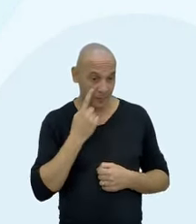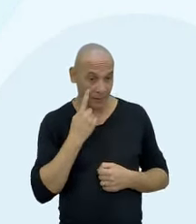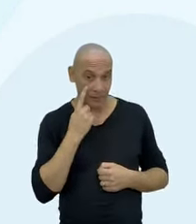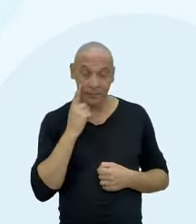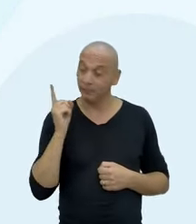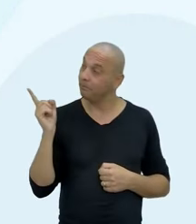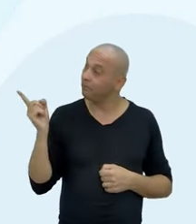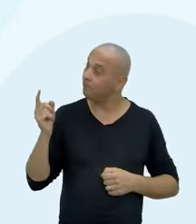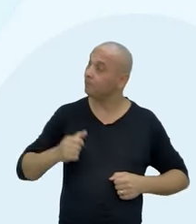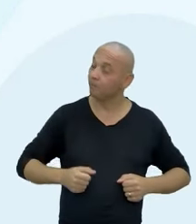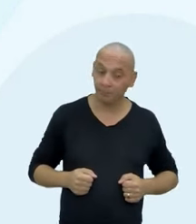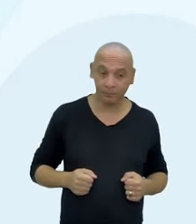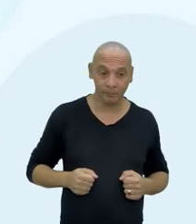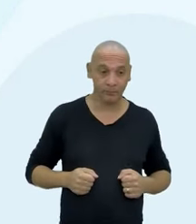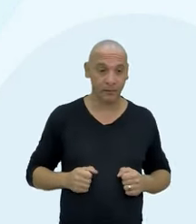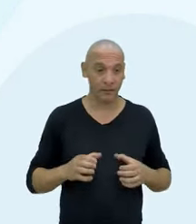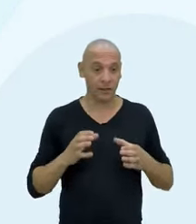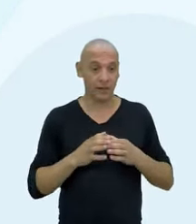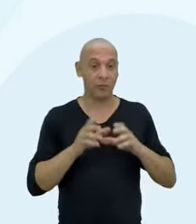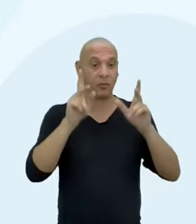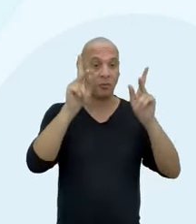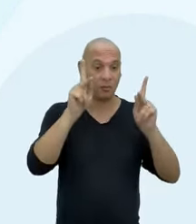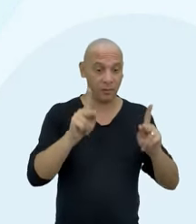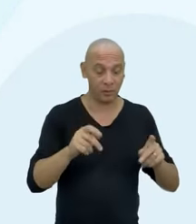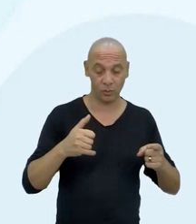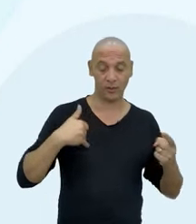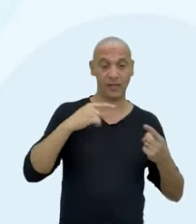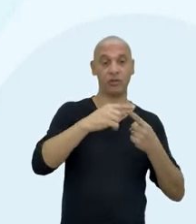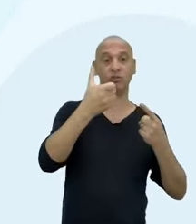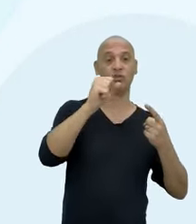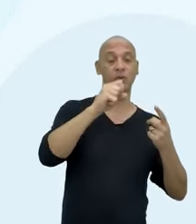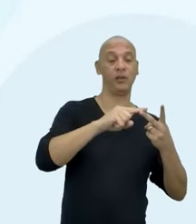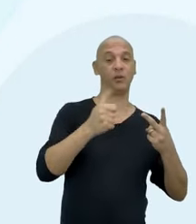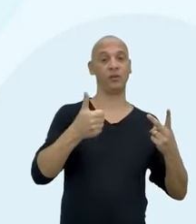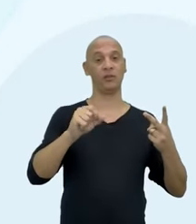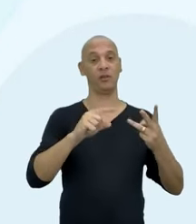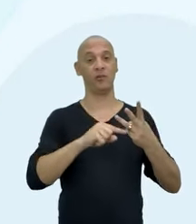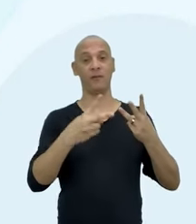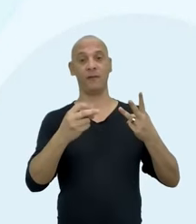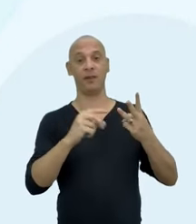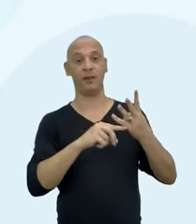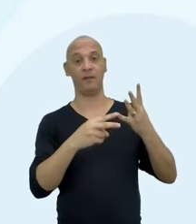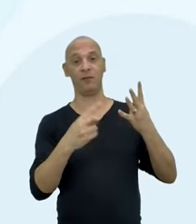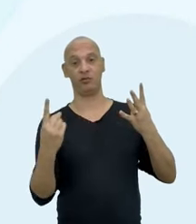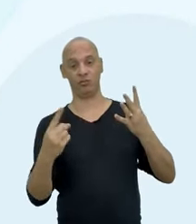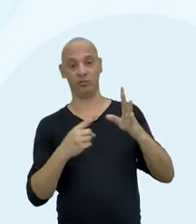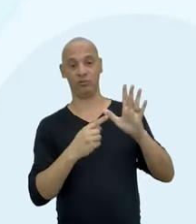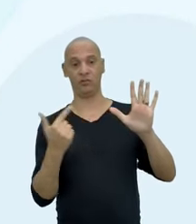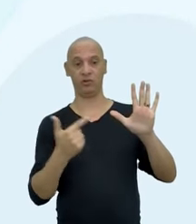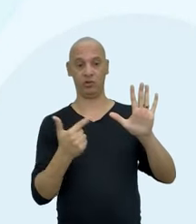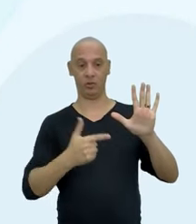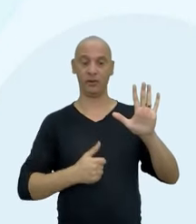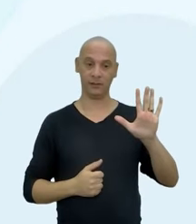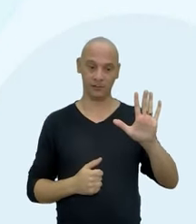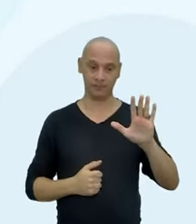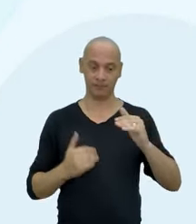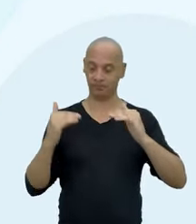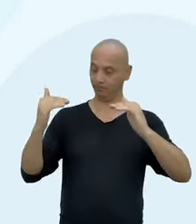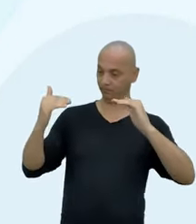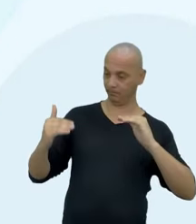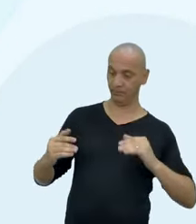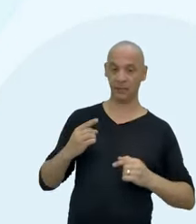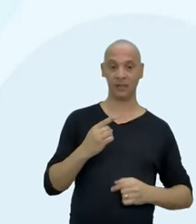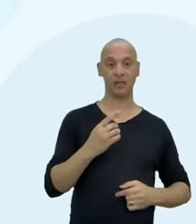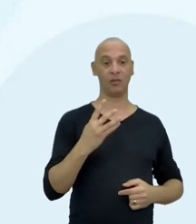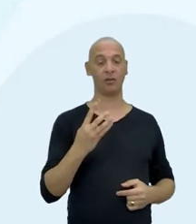considerar é um grupo de pessoas que não tem idade Oi 19 20 21 e 22 a segunda